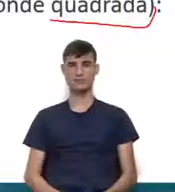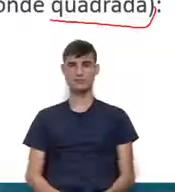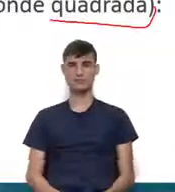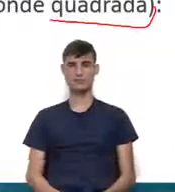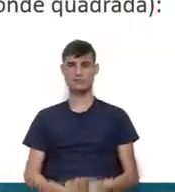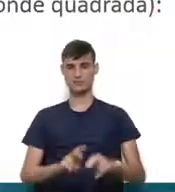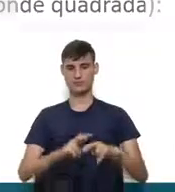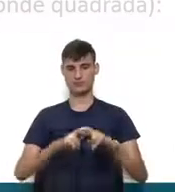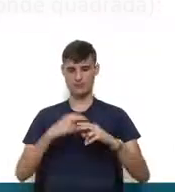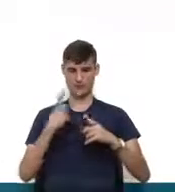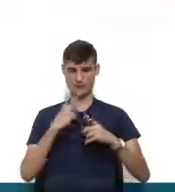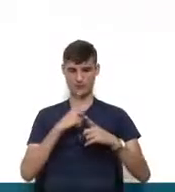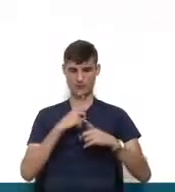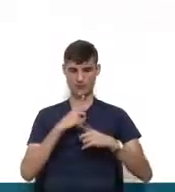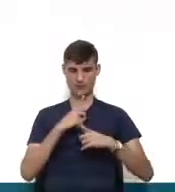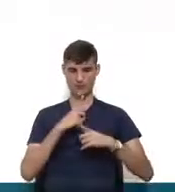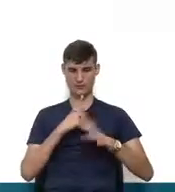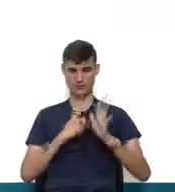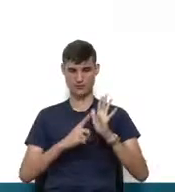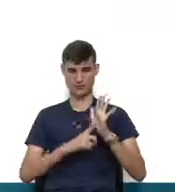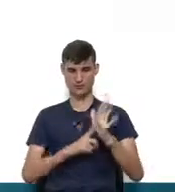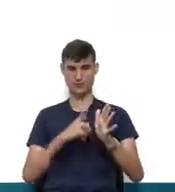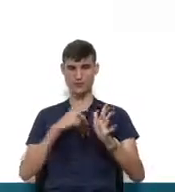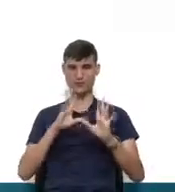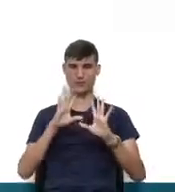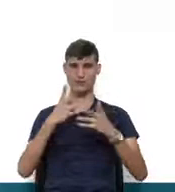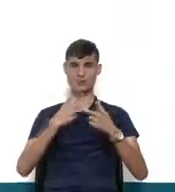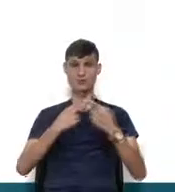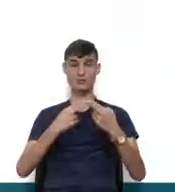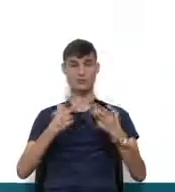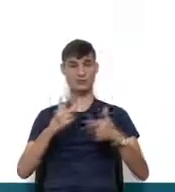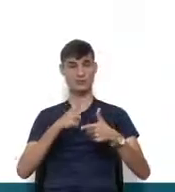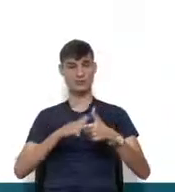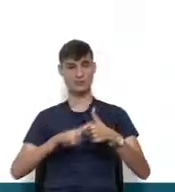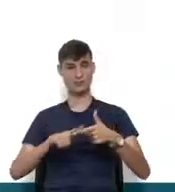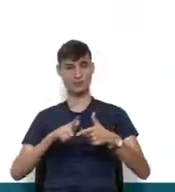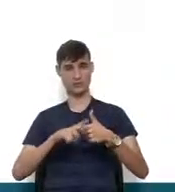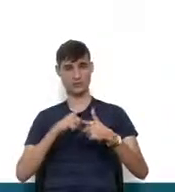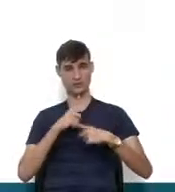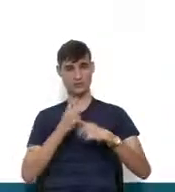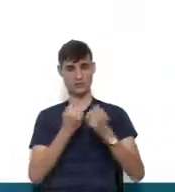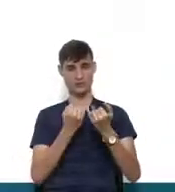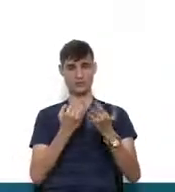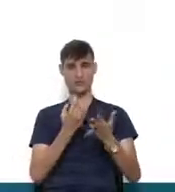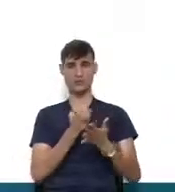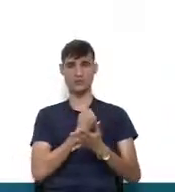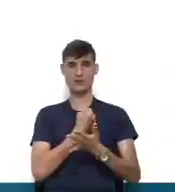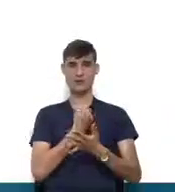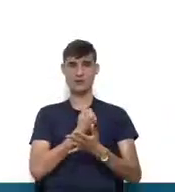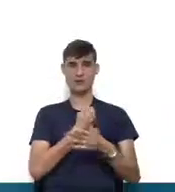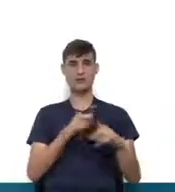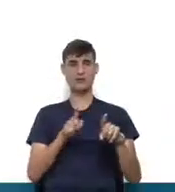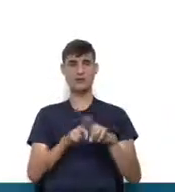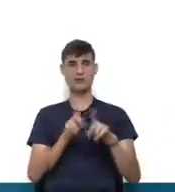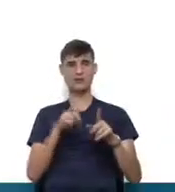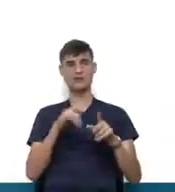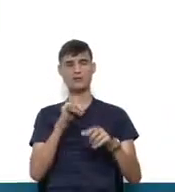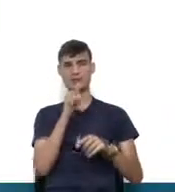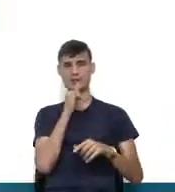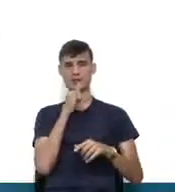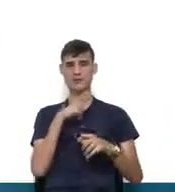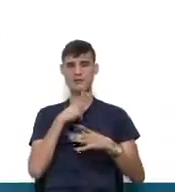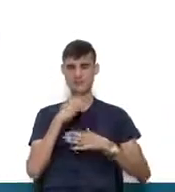isso, nós vamos apresentar a resolução de um problema com valores numéricos, como sendo um exemplo